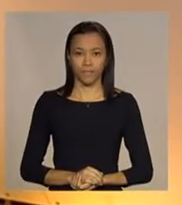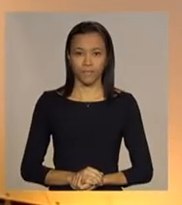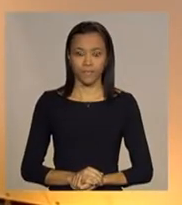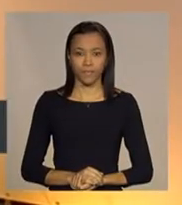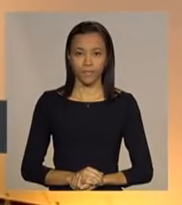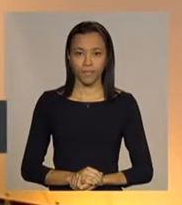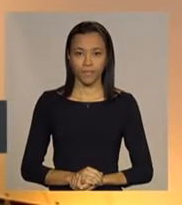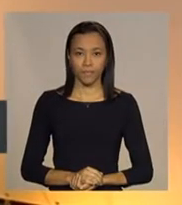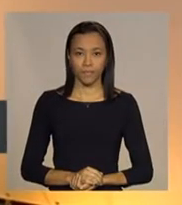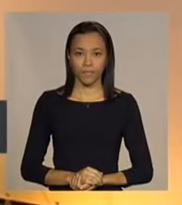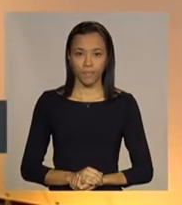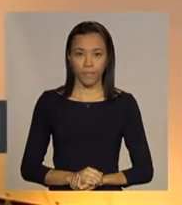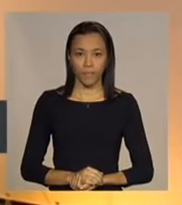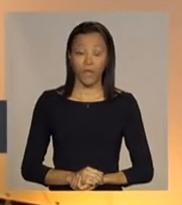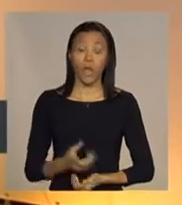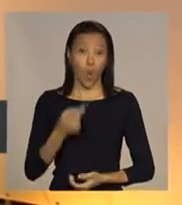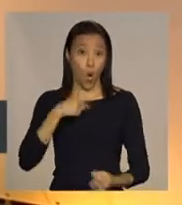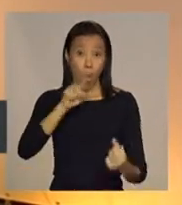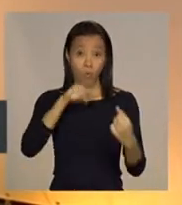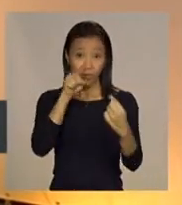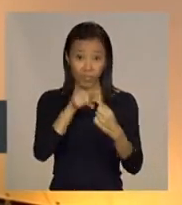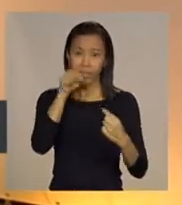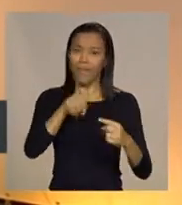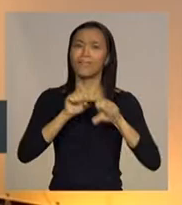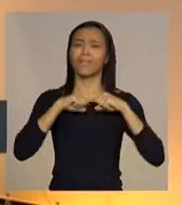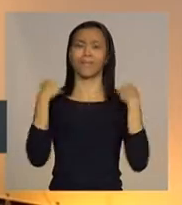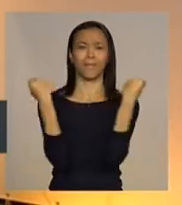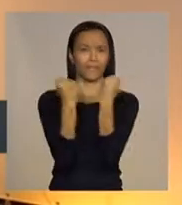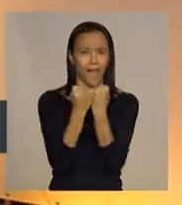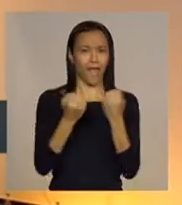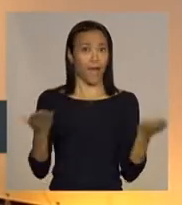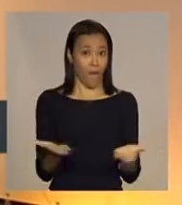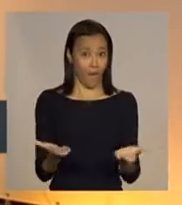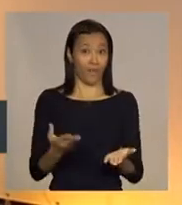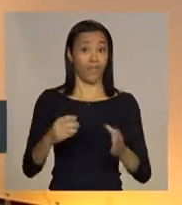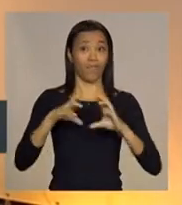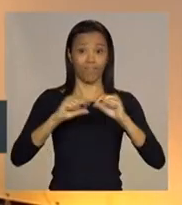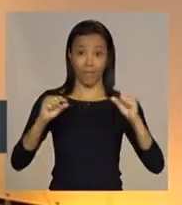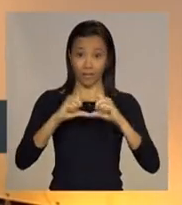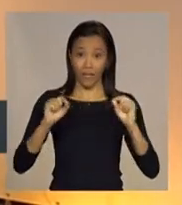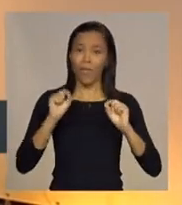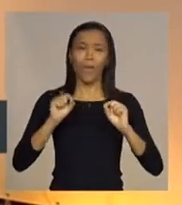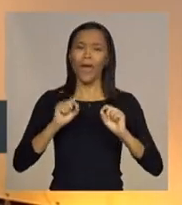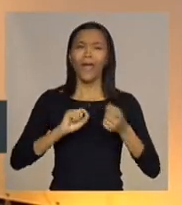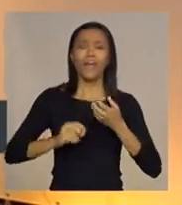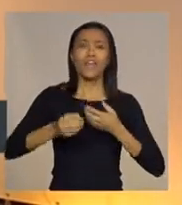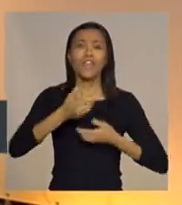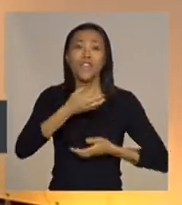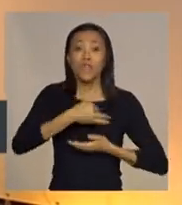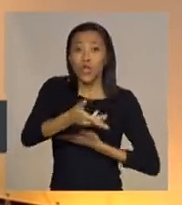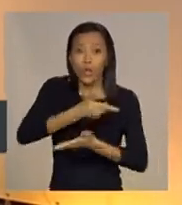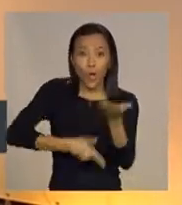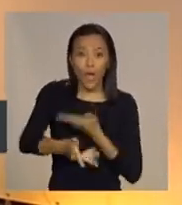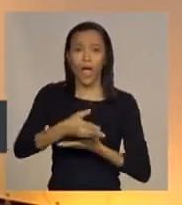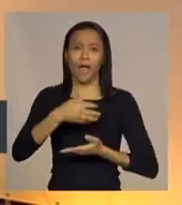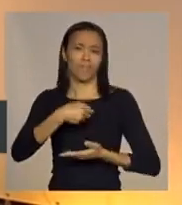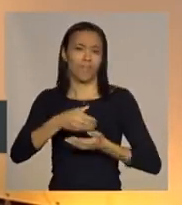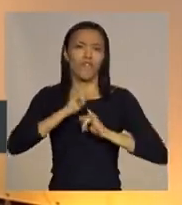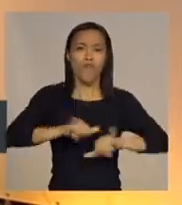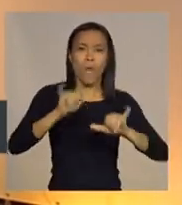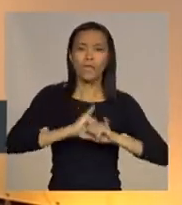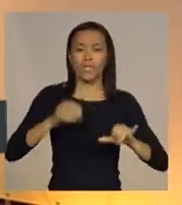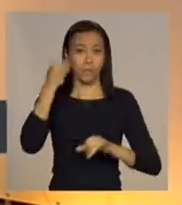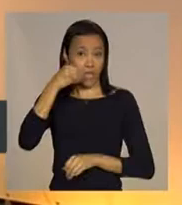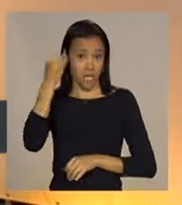Daniela Malu o objetivo deste seminário realizado aqui em Brasília é de trocar informações e experiências